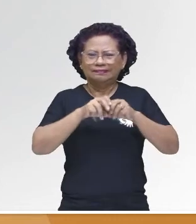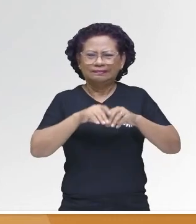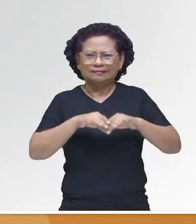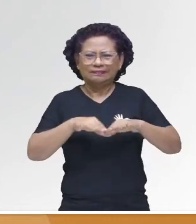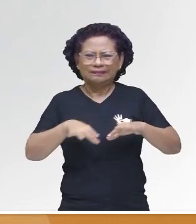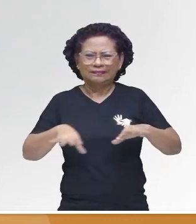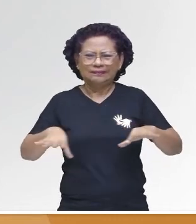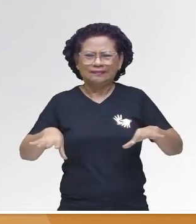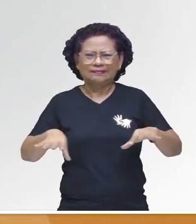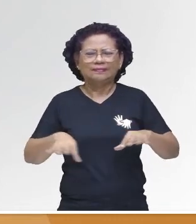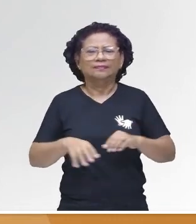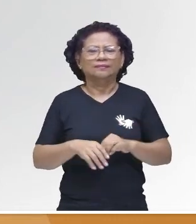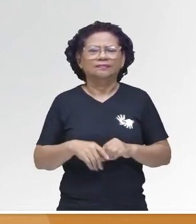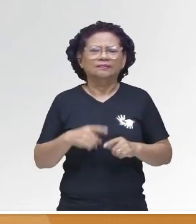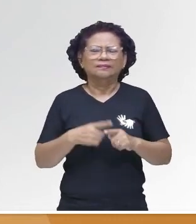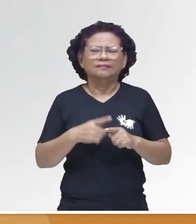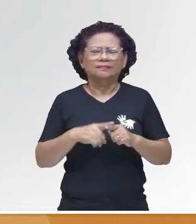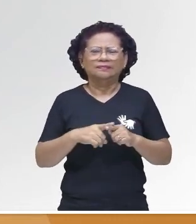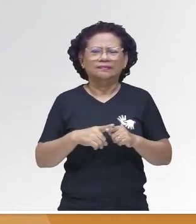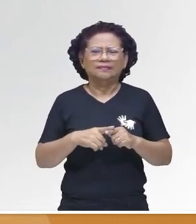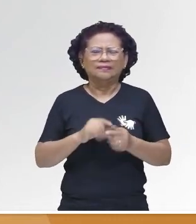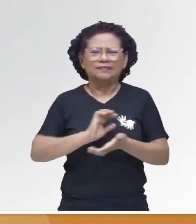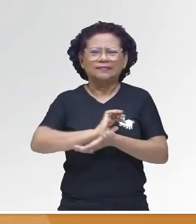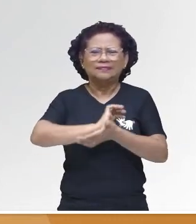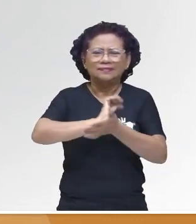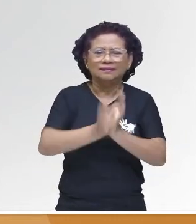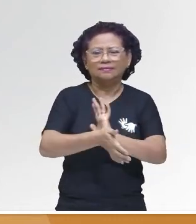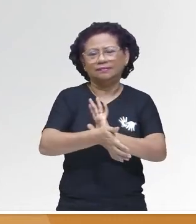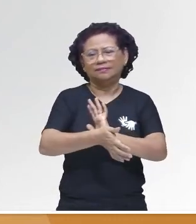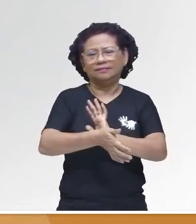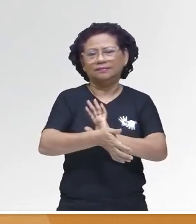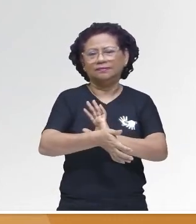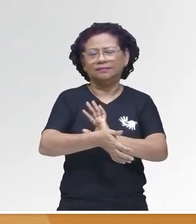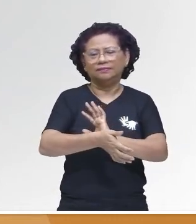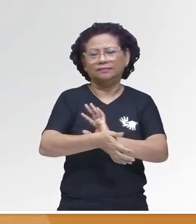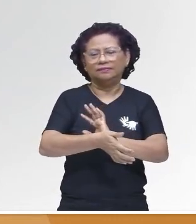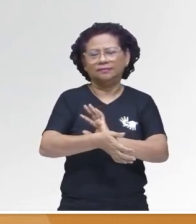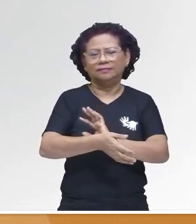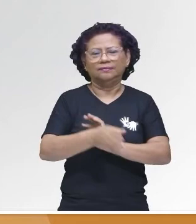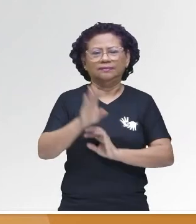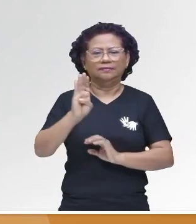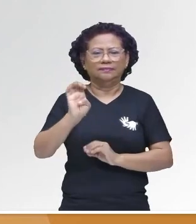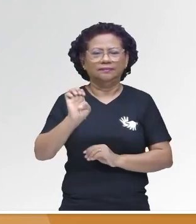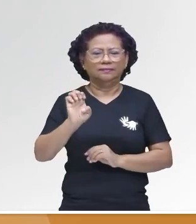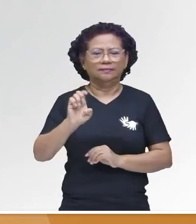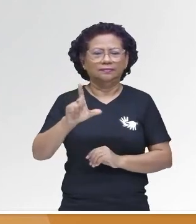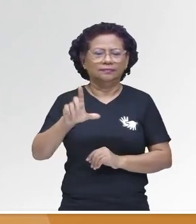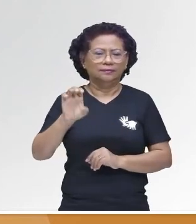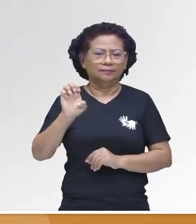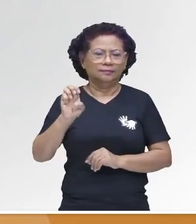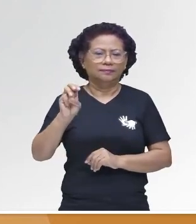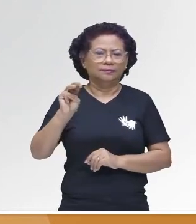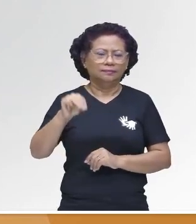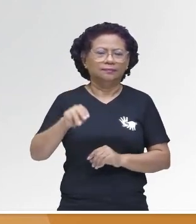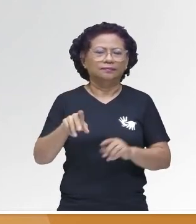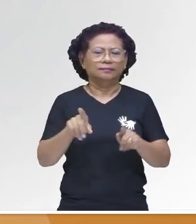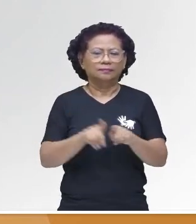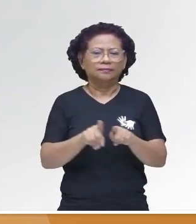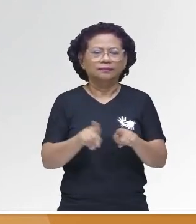O que é dizimada? Destruída, exterminada, né? Houve um genocídio praticamente na região